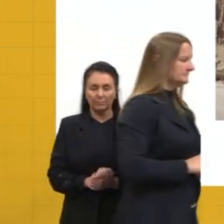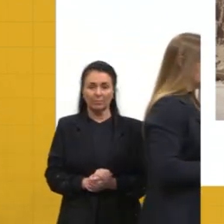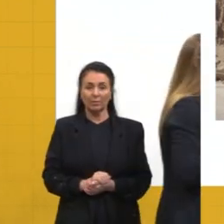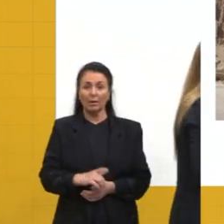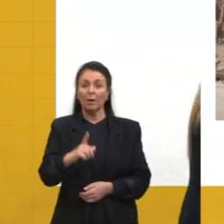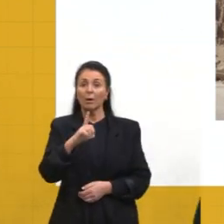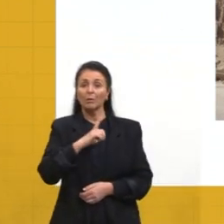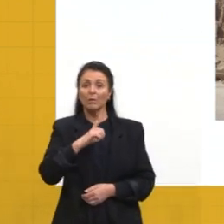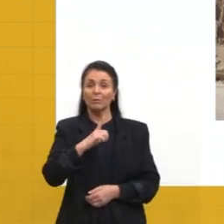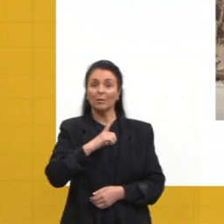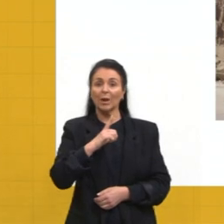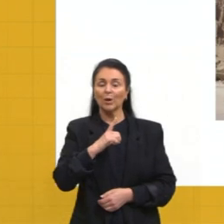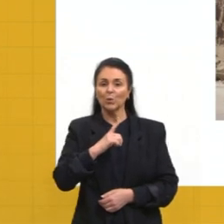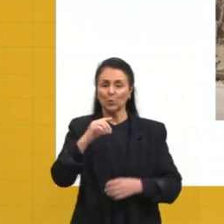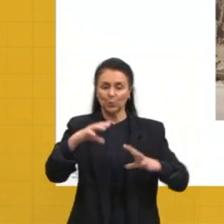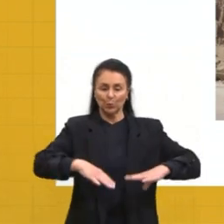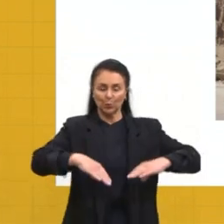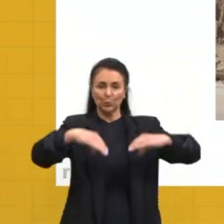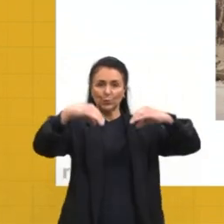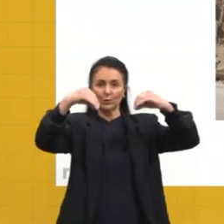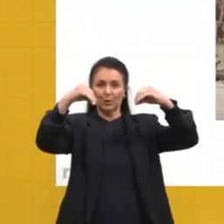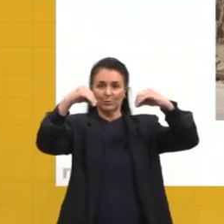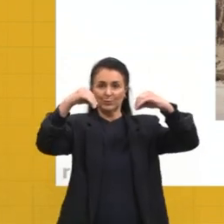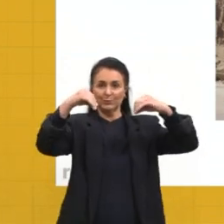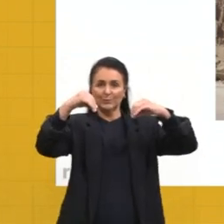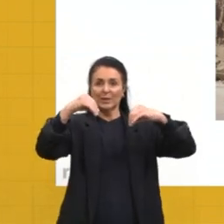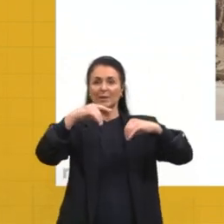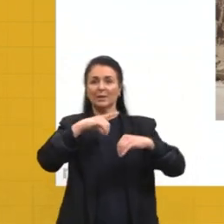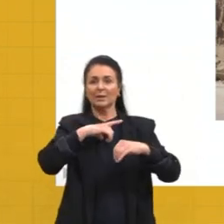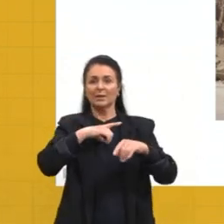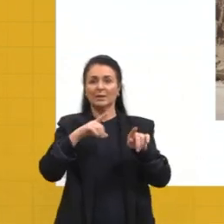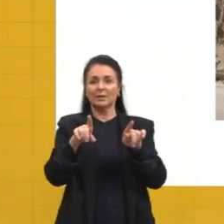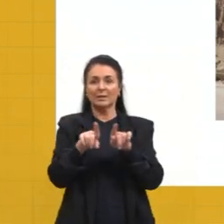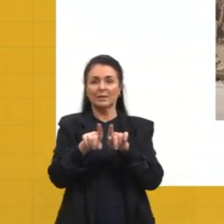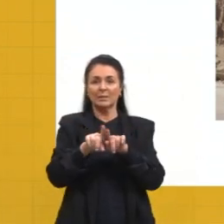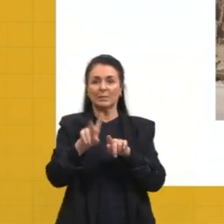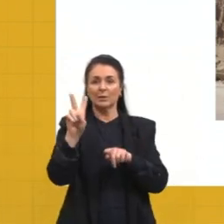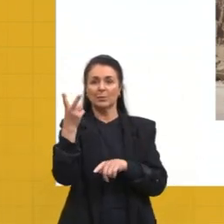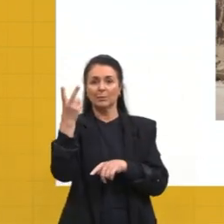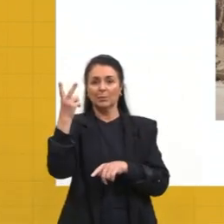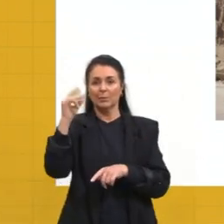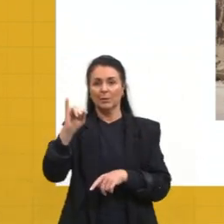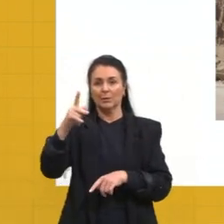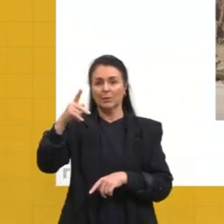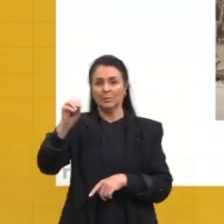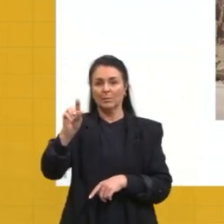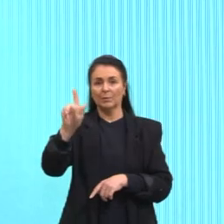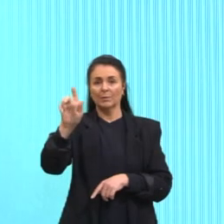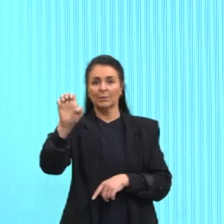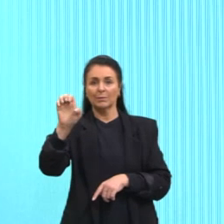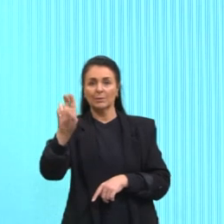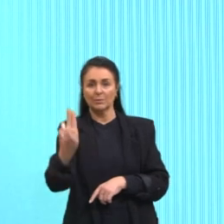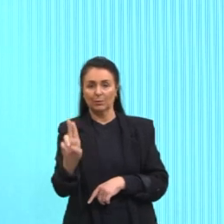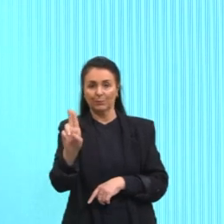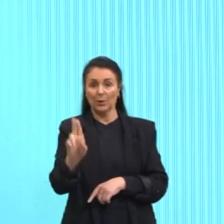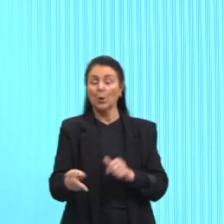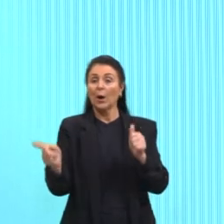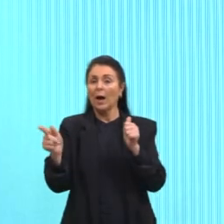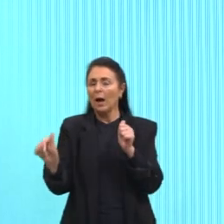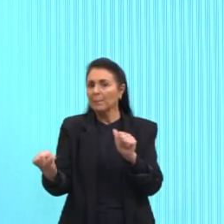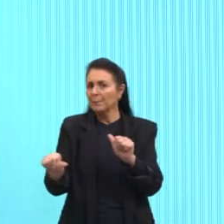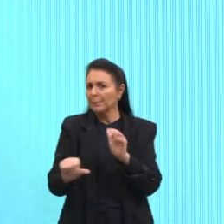e nós temos um hipogeu nessa nesse slide aqui o Templo de karnak essa primeira